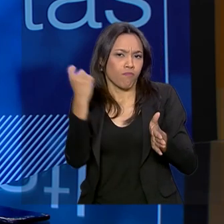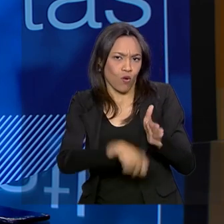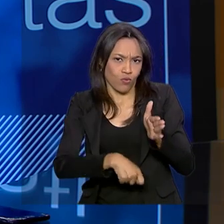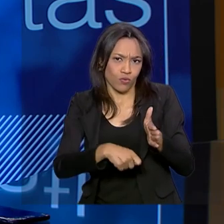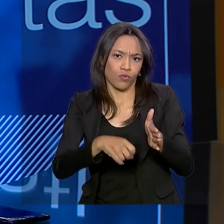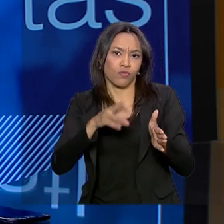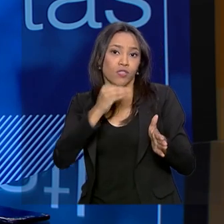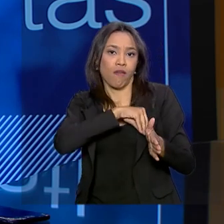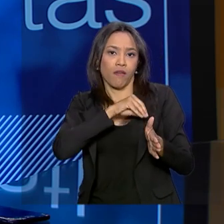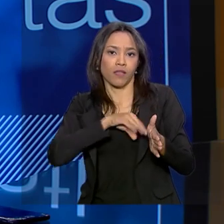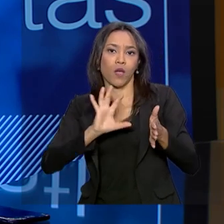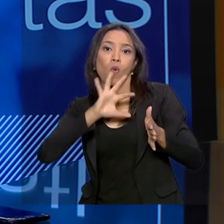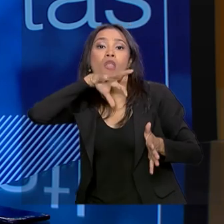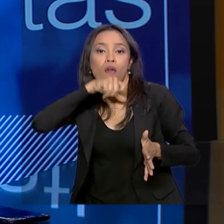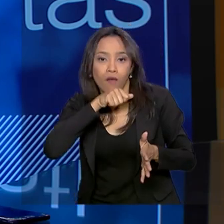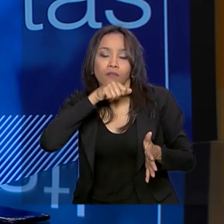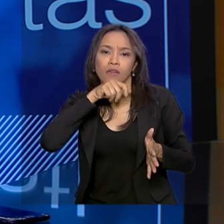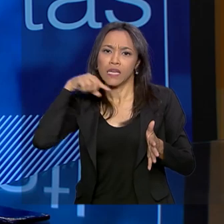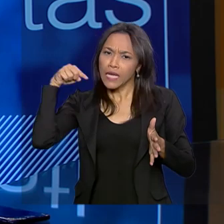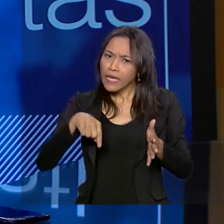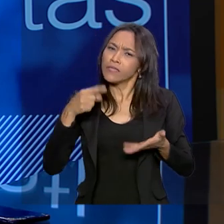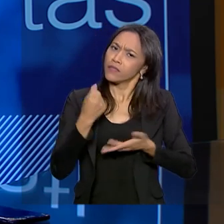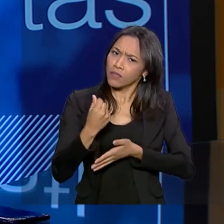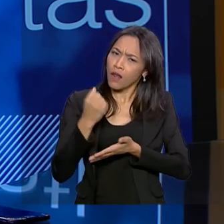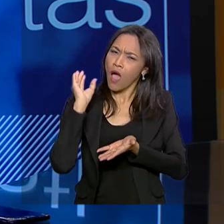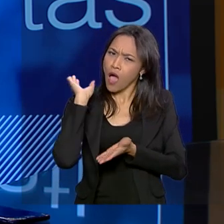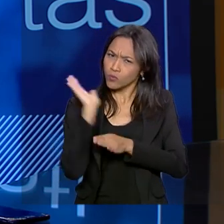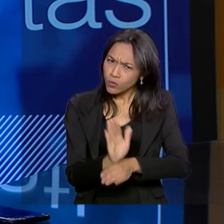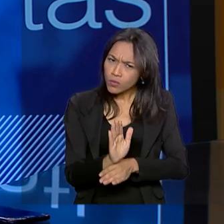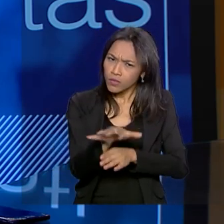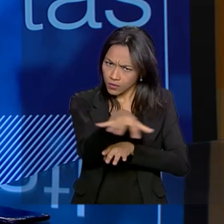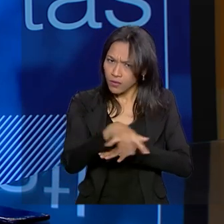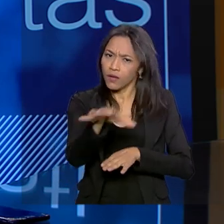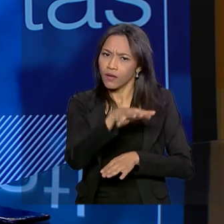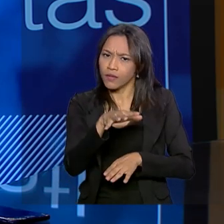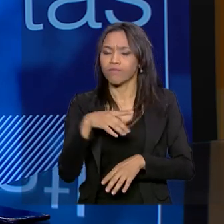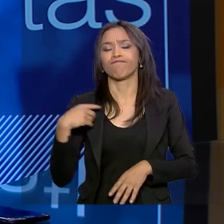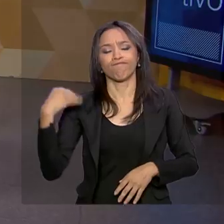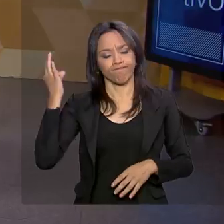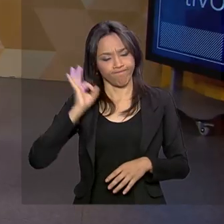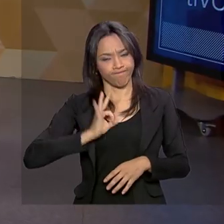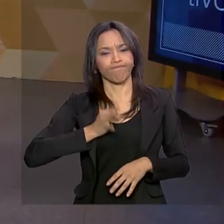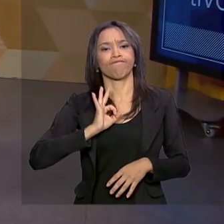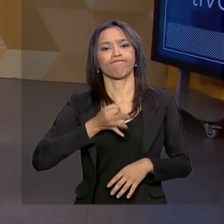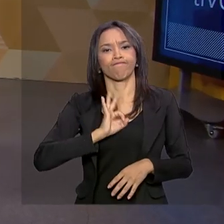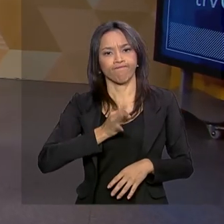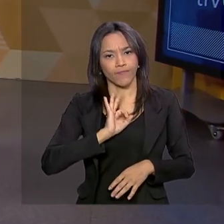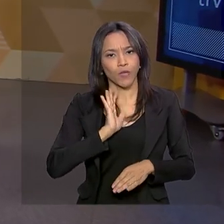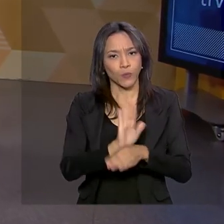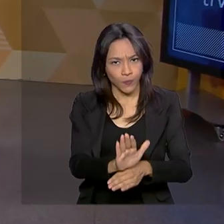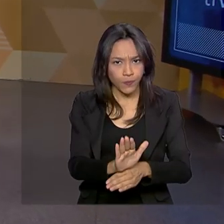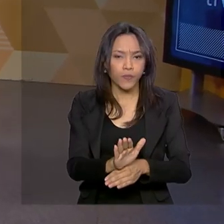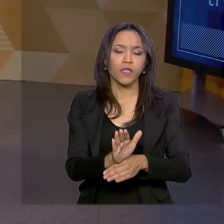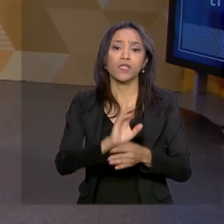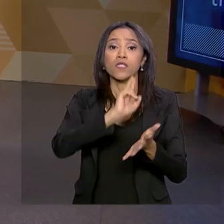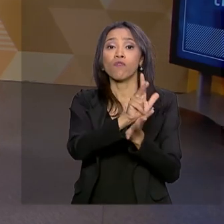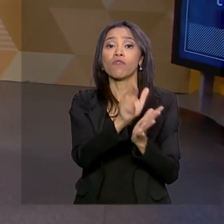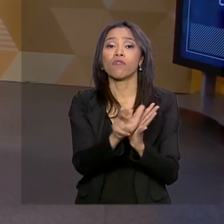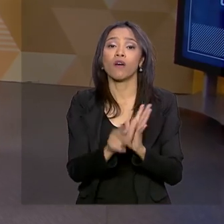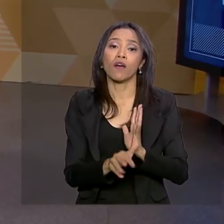lei, ela ajuda muito o setor? Com certeza ajuda. São vários